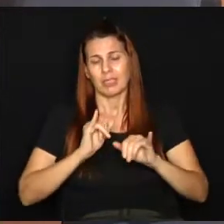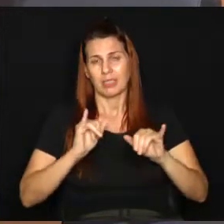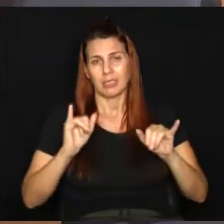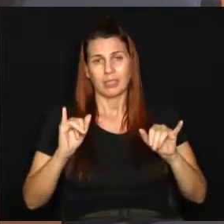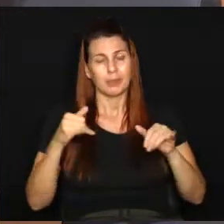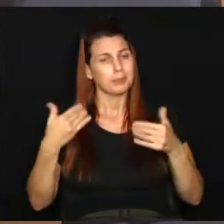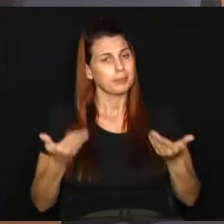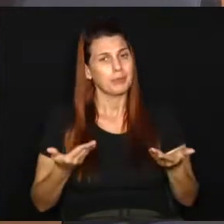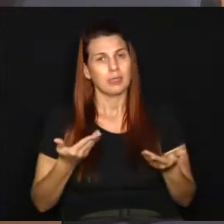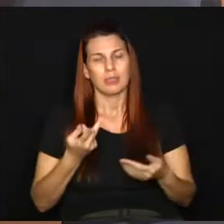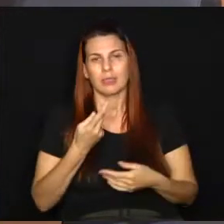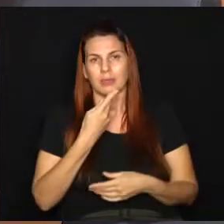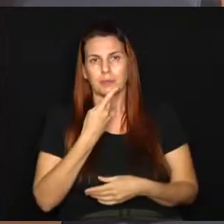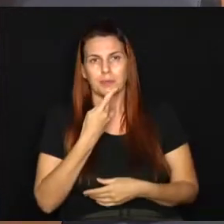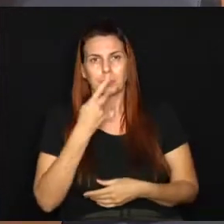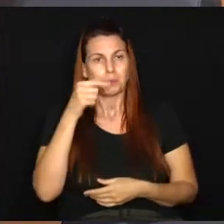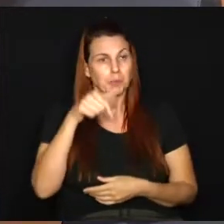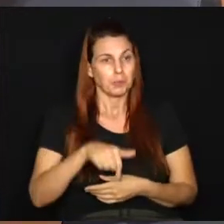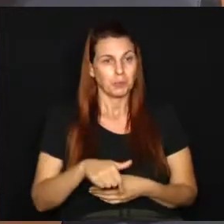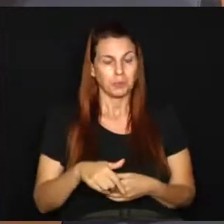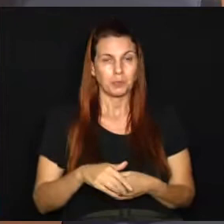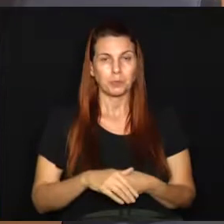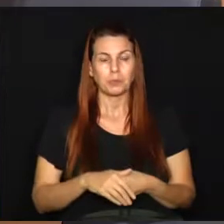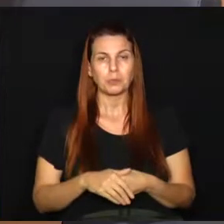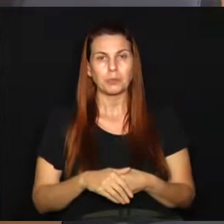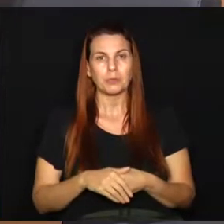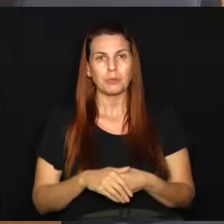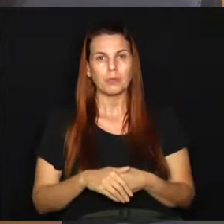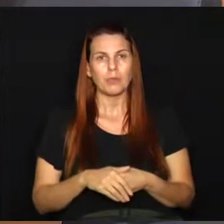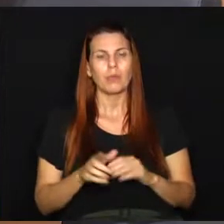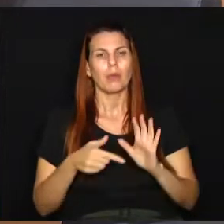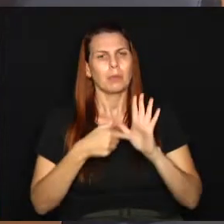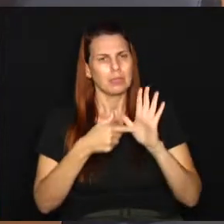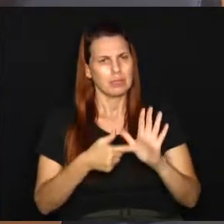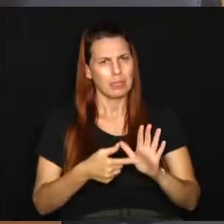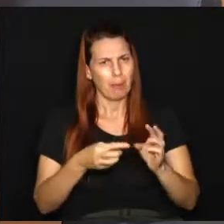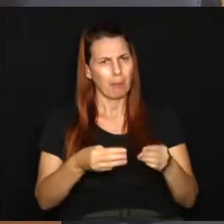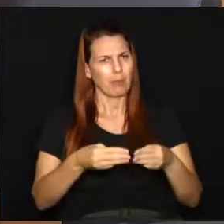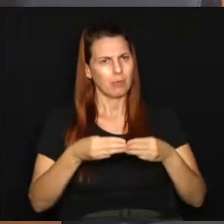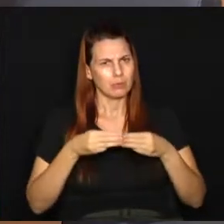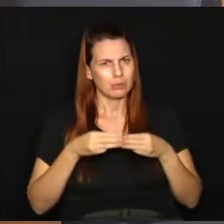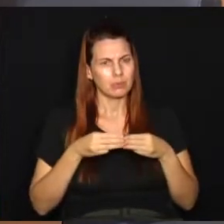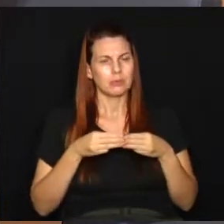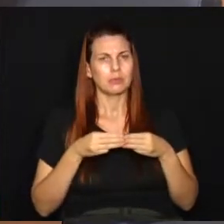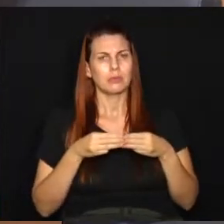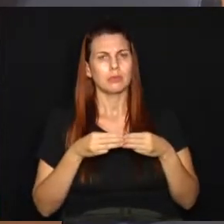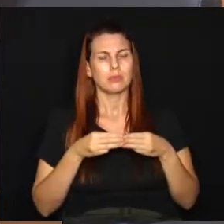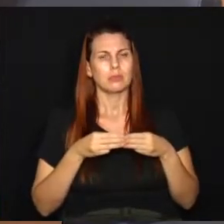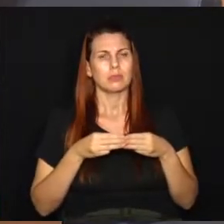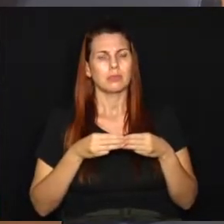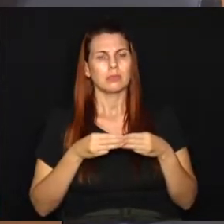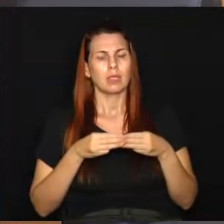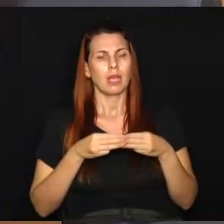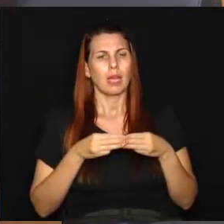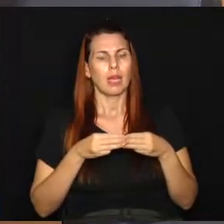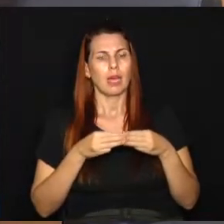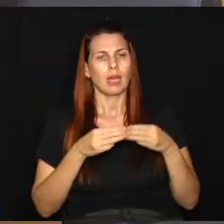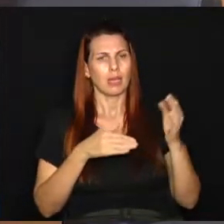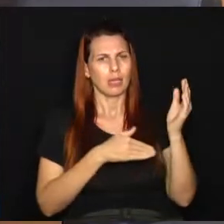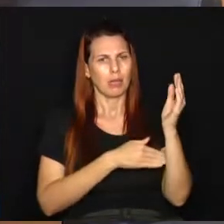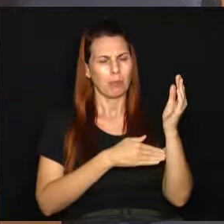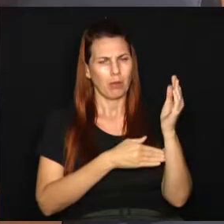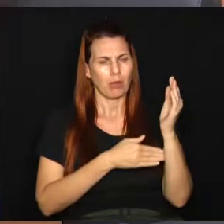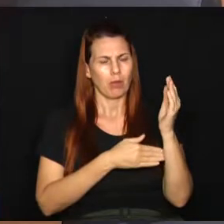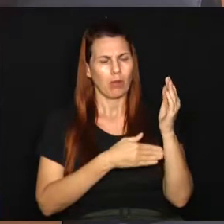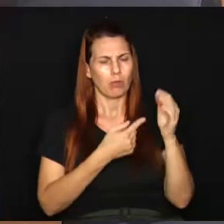poderia deixar registrado aqui que apresentei uma moção na sessão passada,